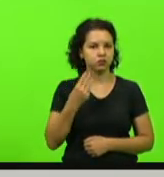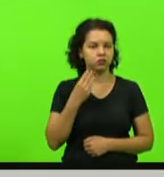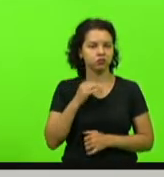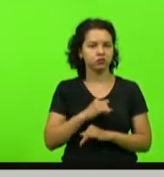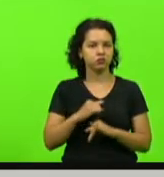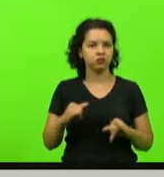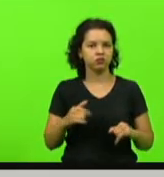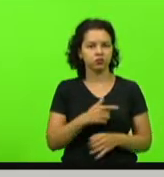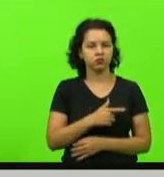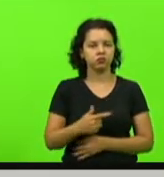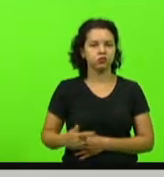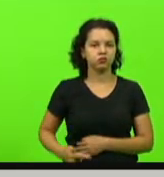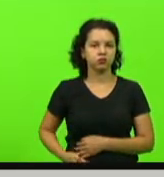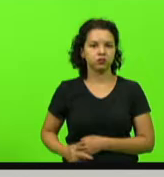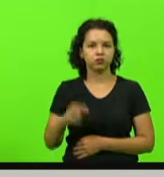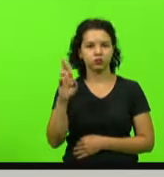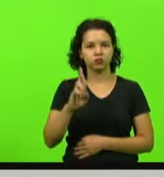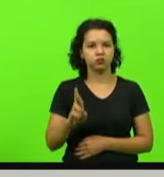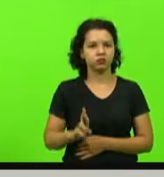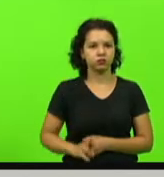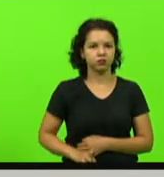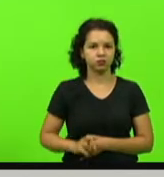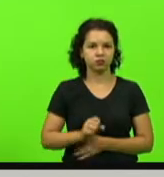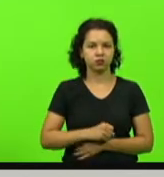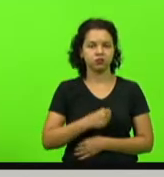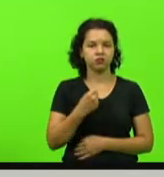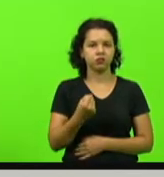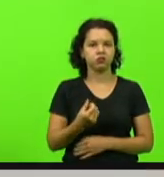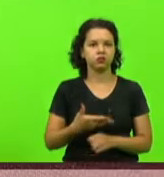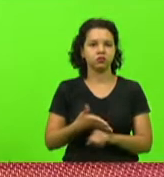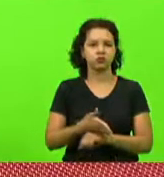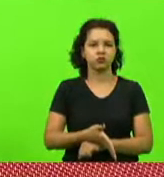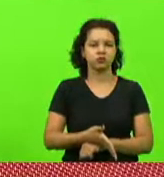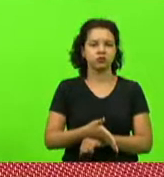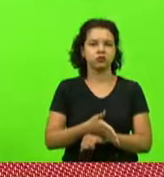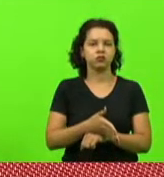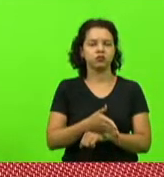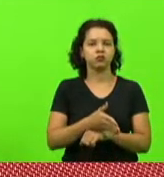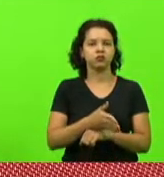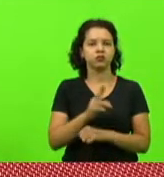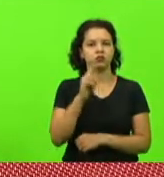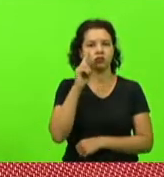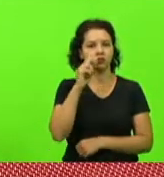Rússia repúdio pela invasão da Ucrânia. Em discussão,